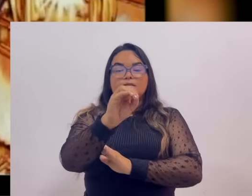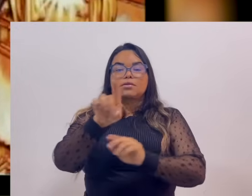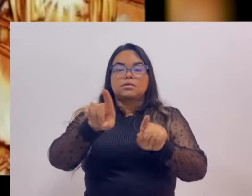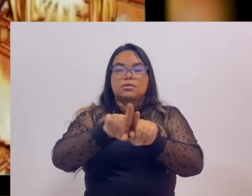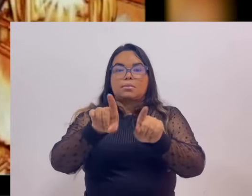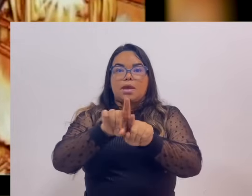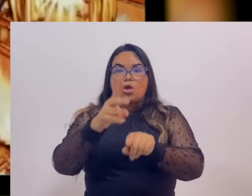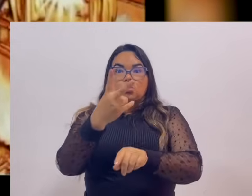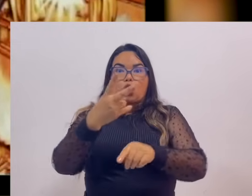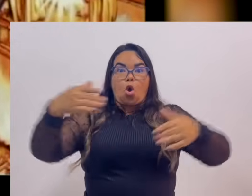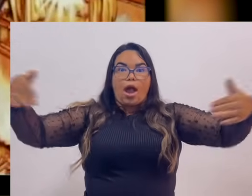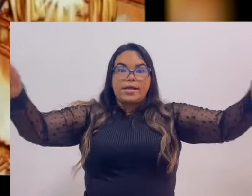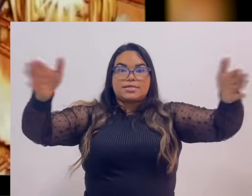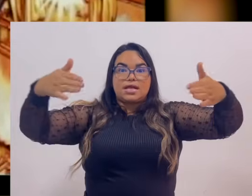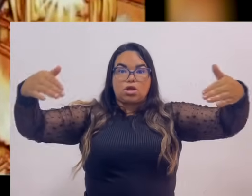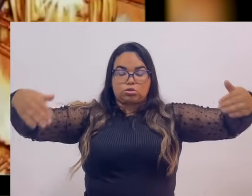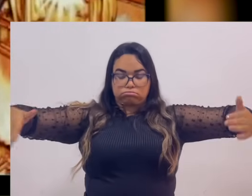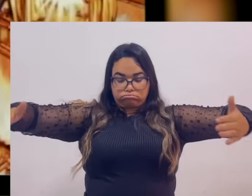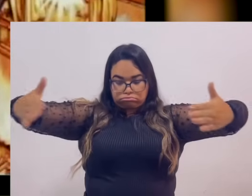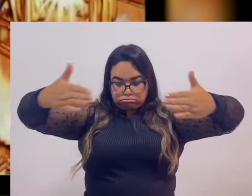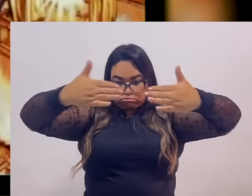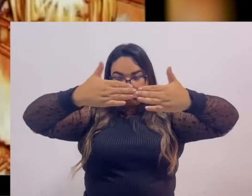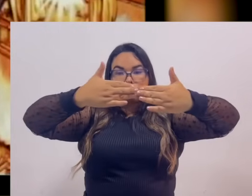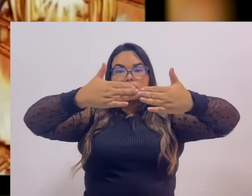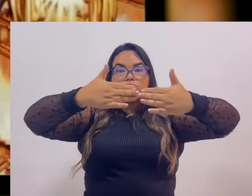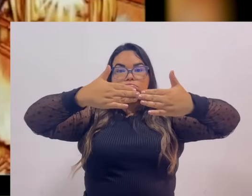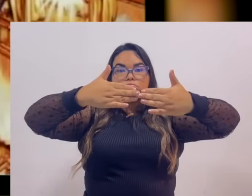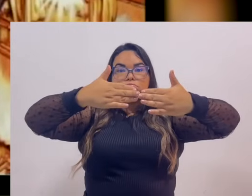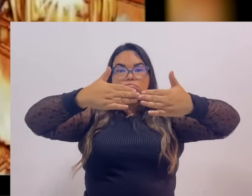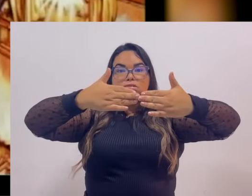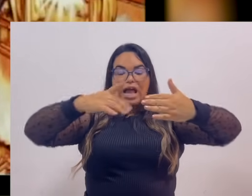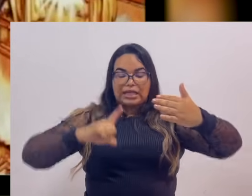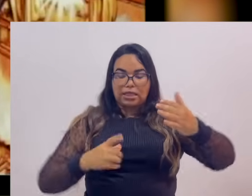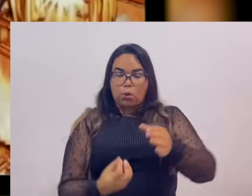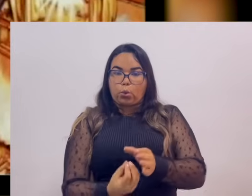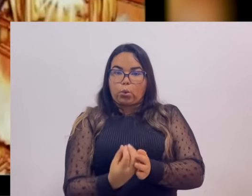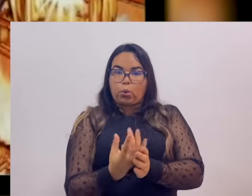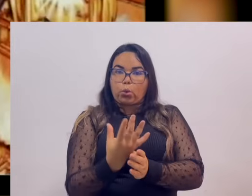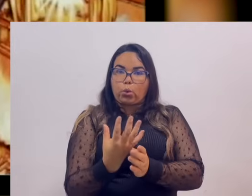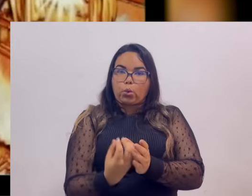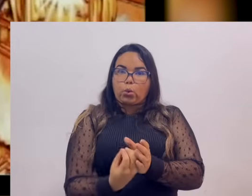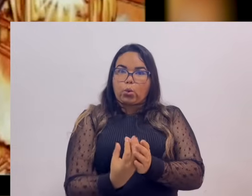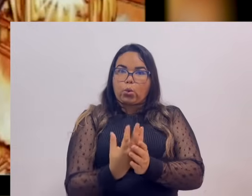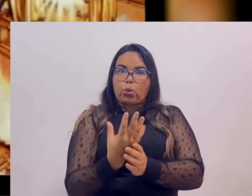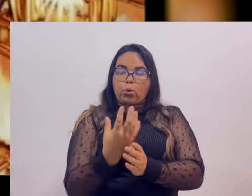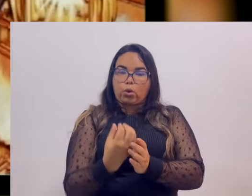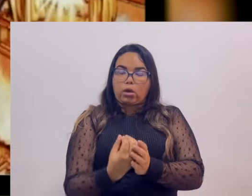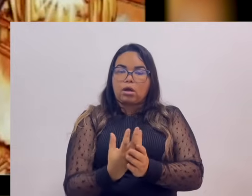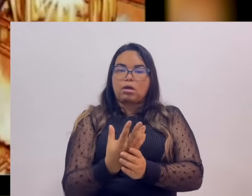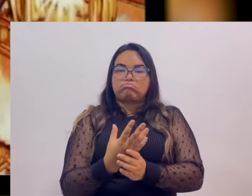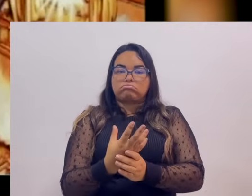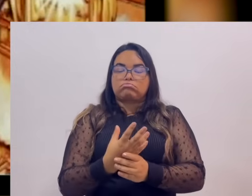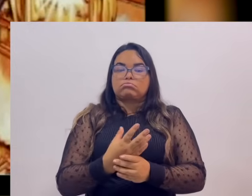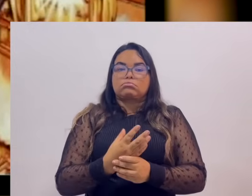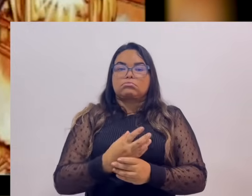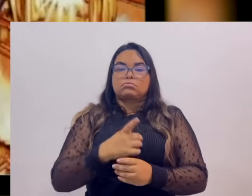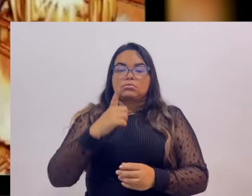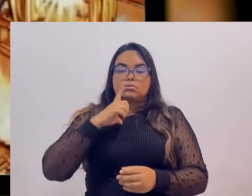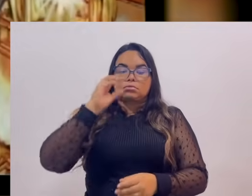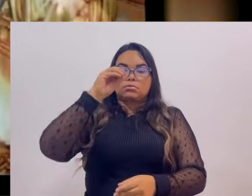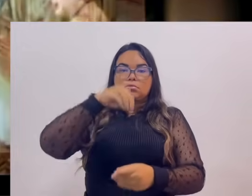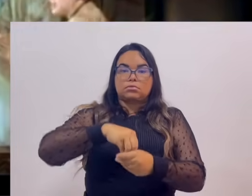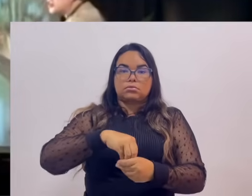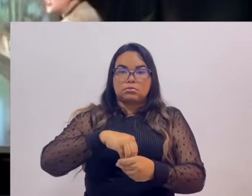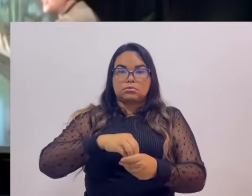dez mandamentos e as tábuas de pedra os dois anjos e a glória do Shekinah que aparecia por cima dos dez mandamentos